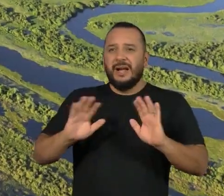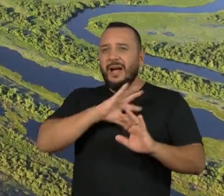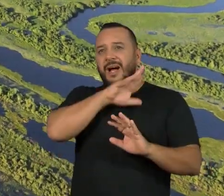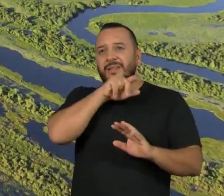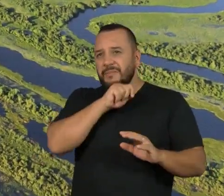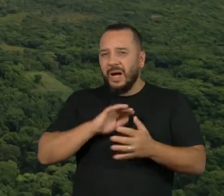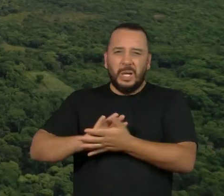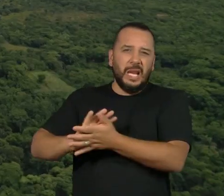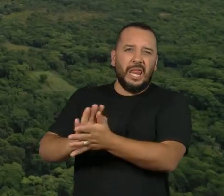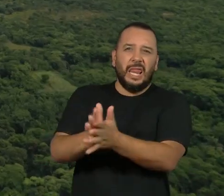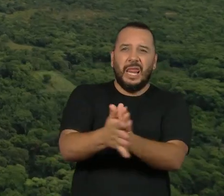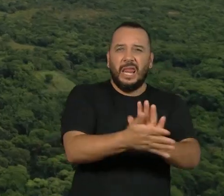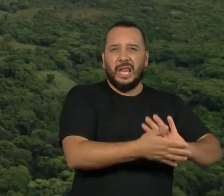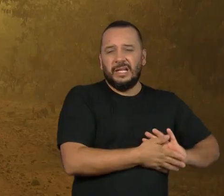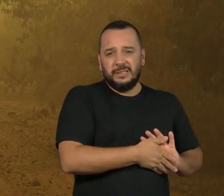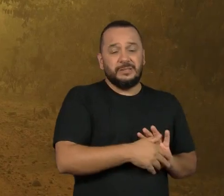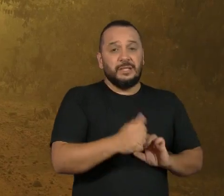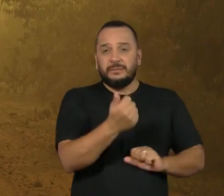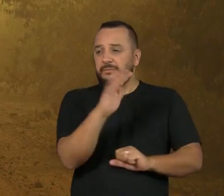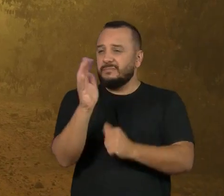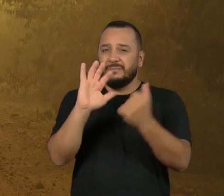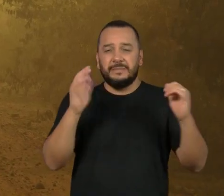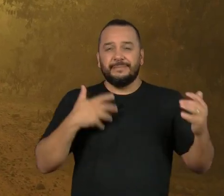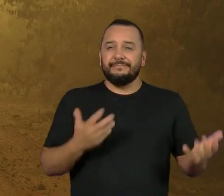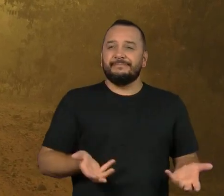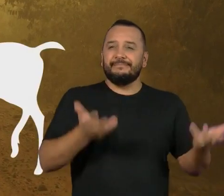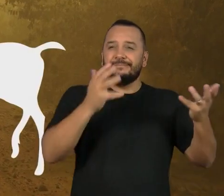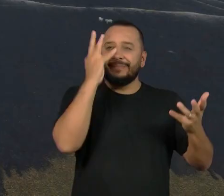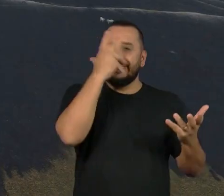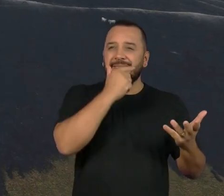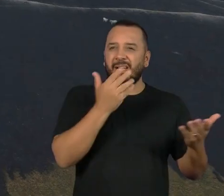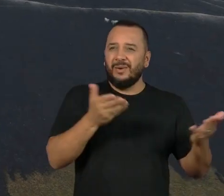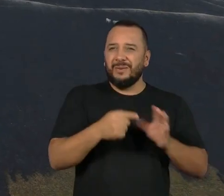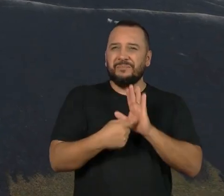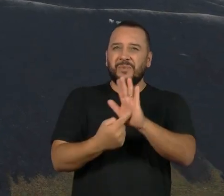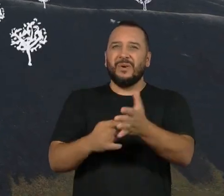natureza exuberante do Pantanal dá lugar à destruição.